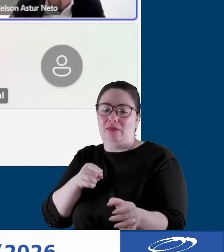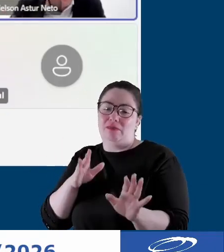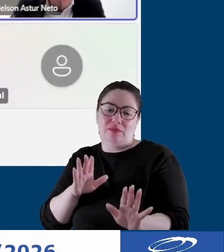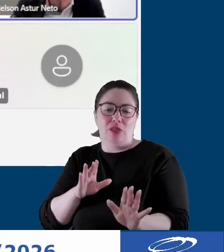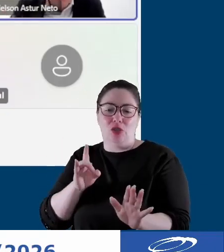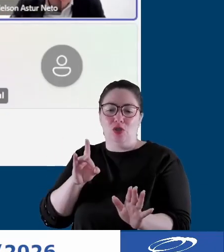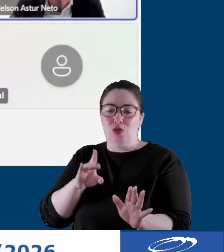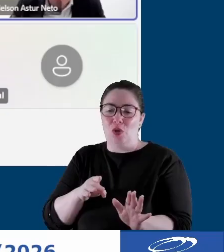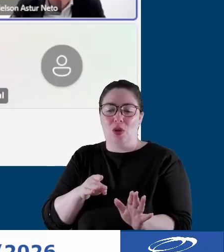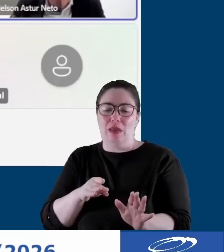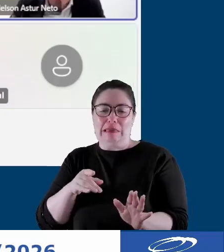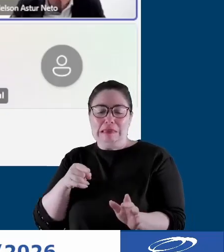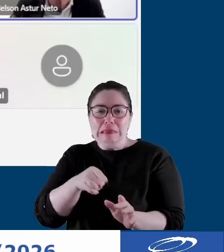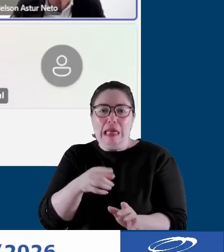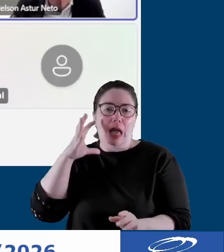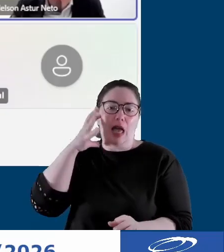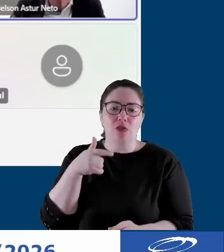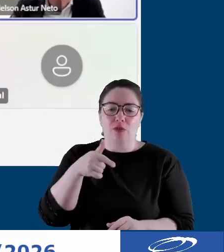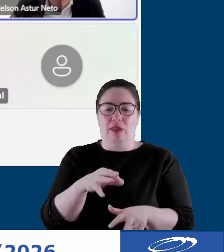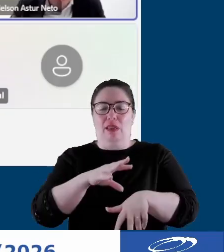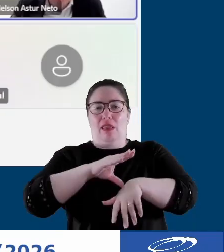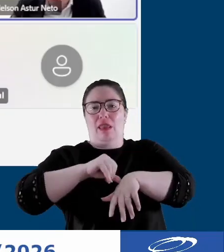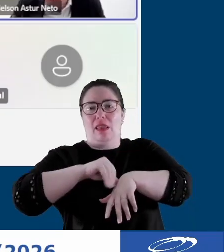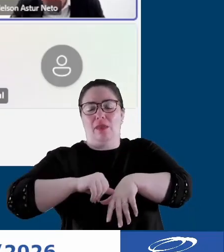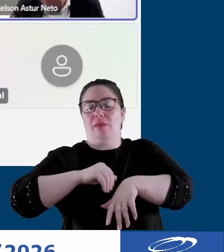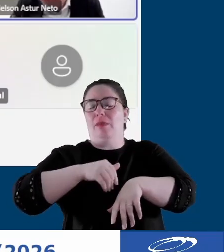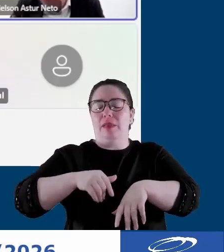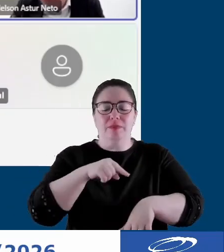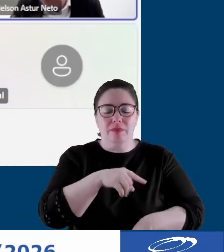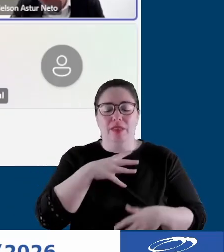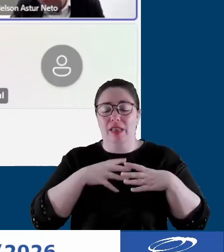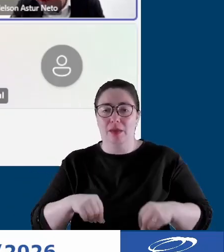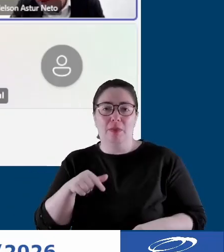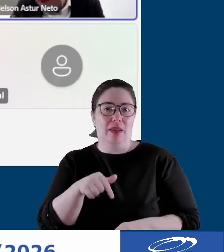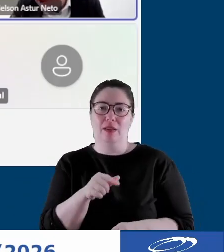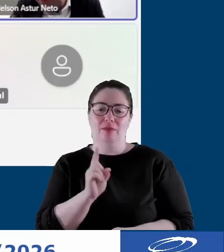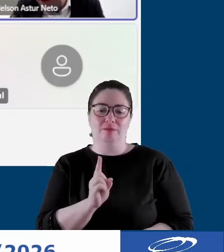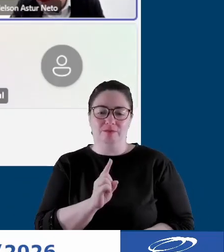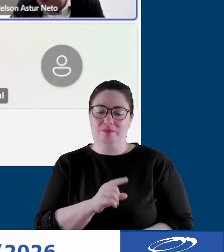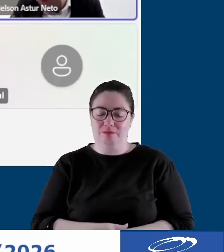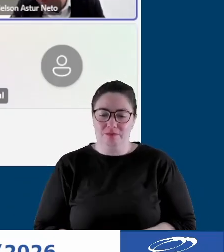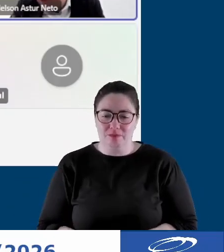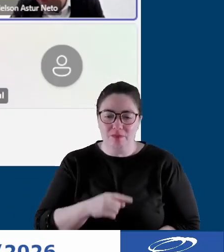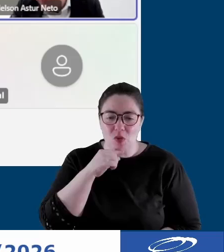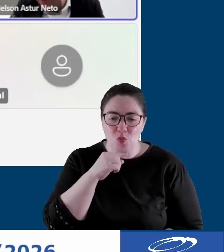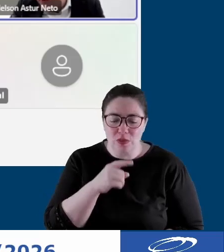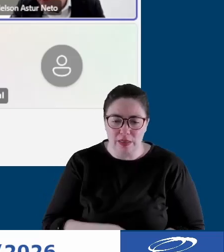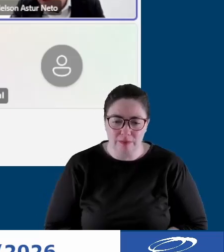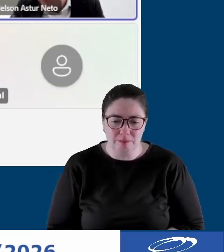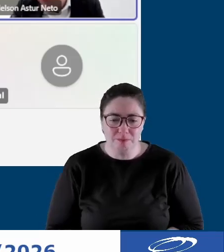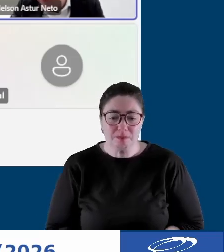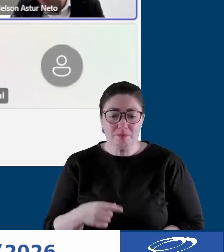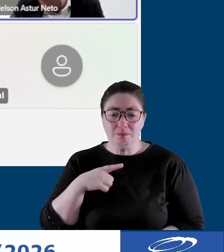agressivo no desbridamento desse disco. Então, aí a gente associa uma via lateral, a gente vê aqui o psoas